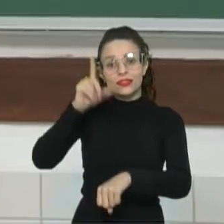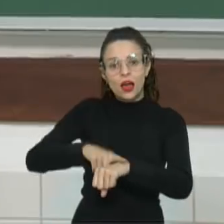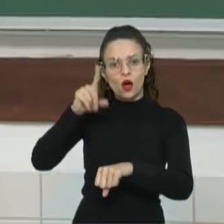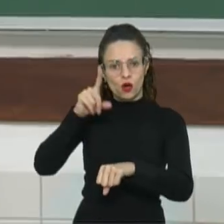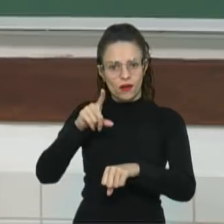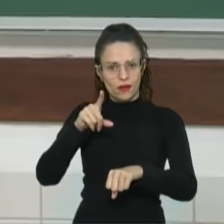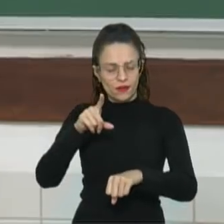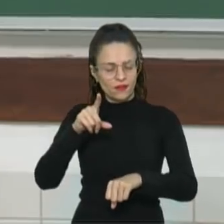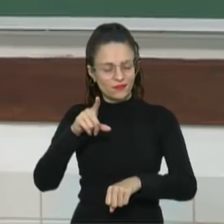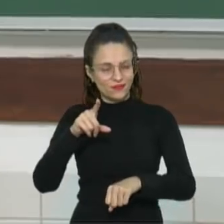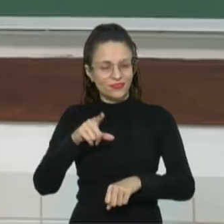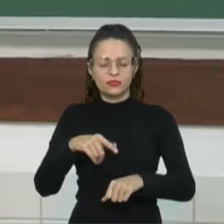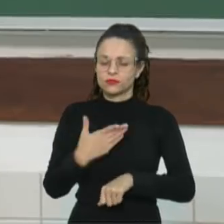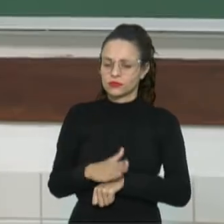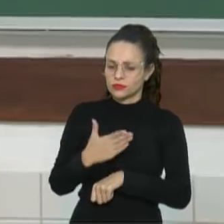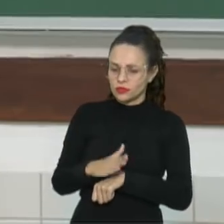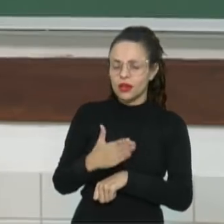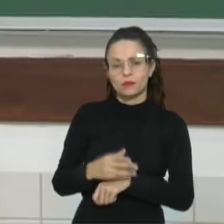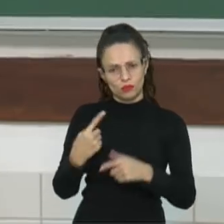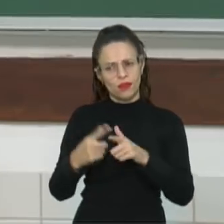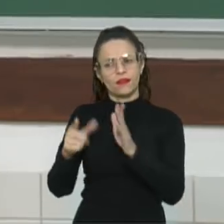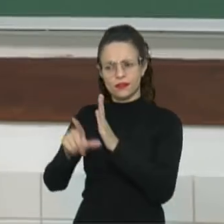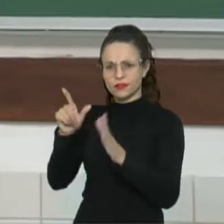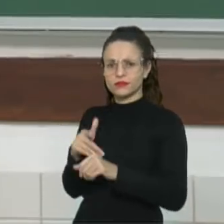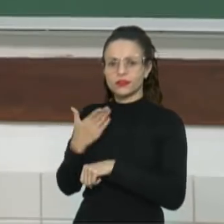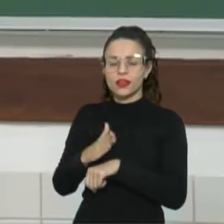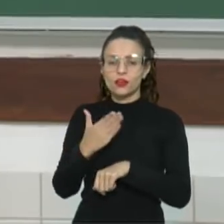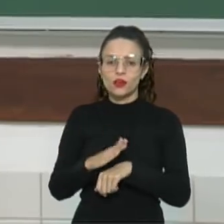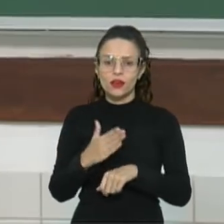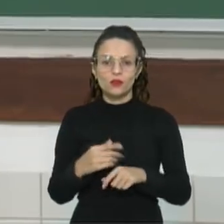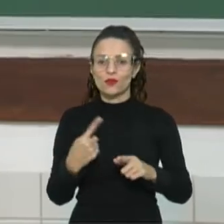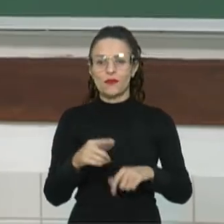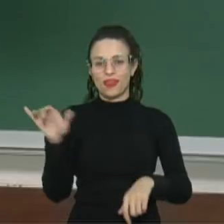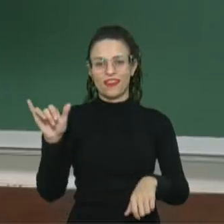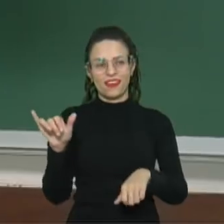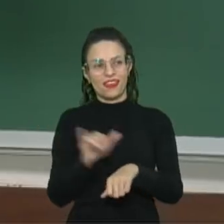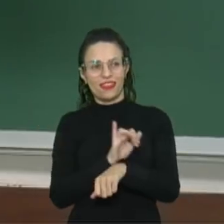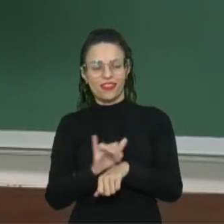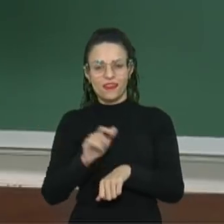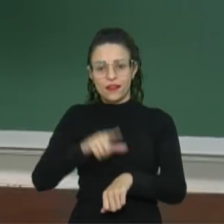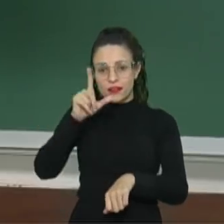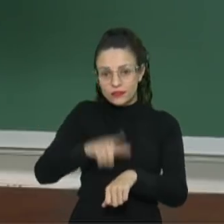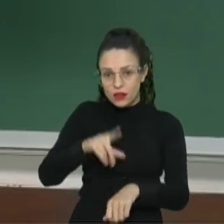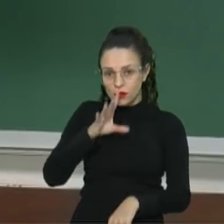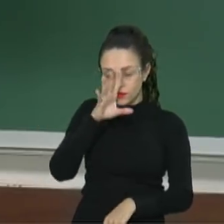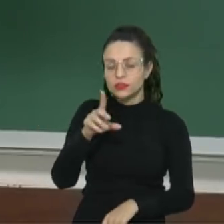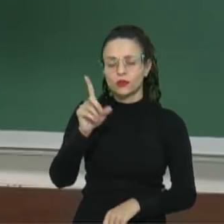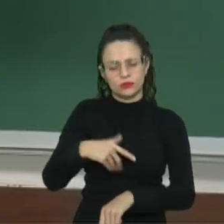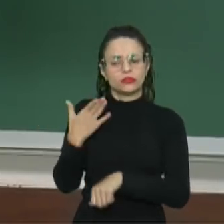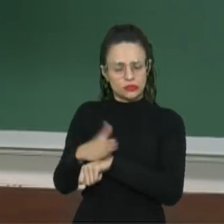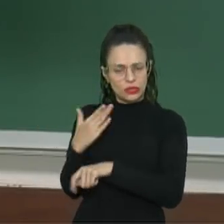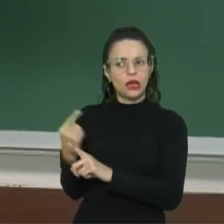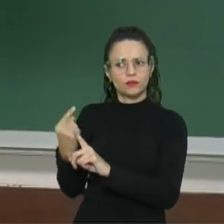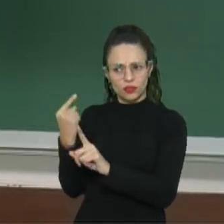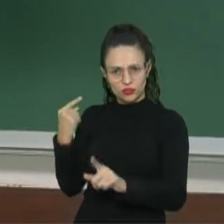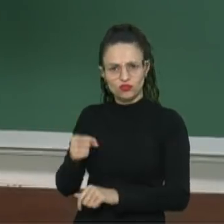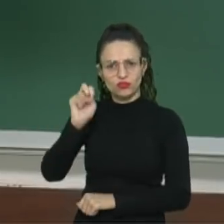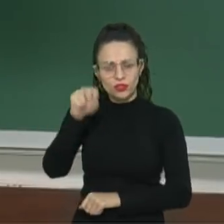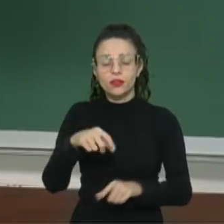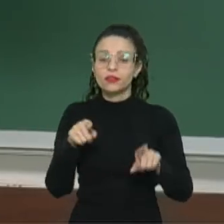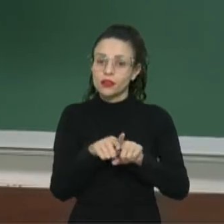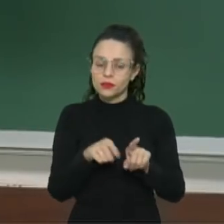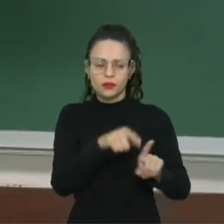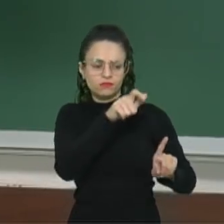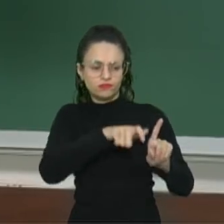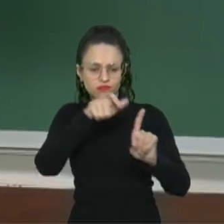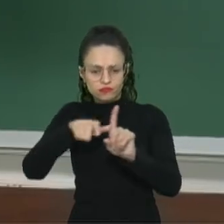da apresentação, nos ensaios, né? Porque eles ensaiavam. Não é porque era improvisado que eles não ensaiavam e muito. Inclusive, os atores